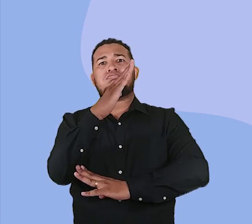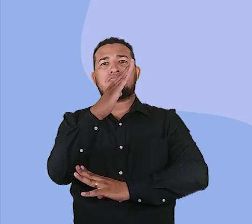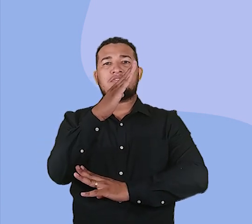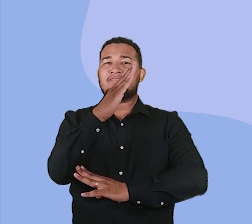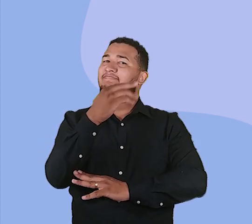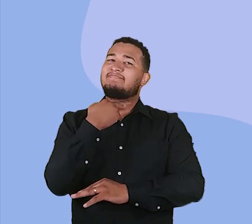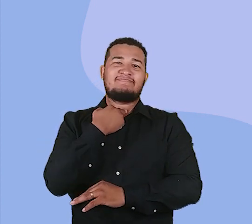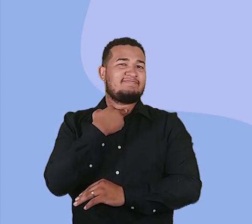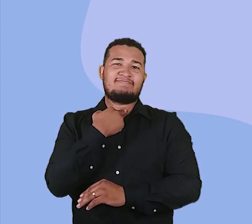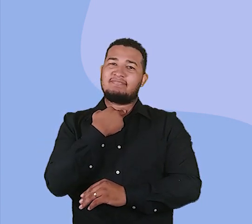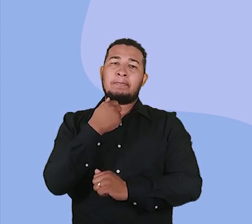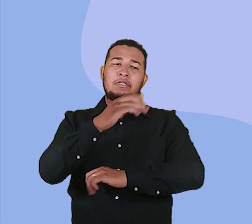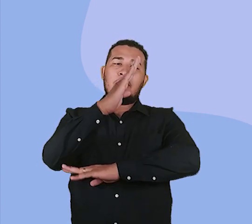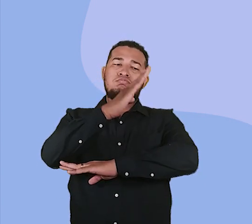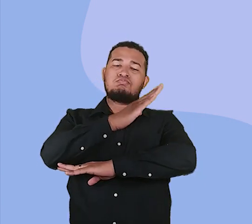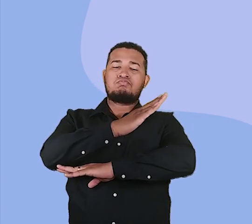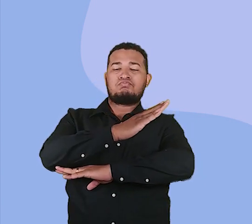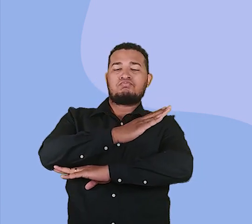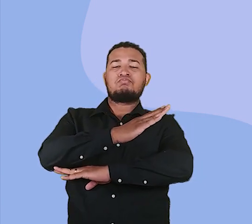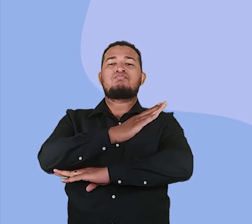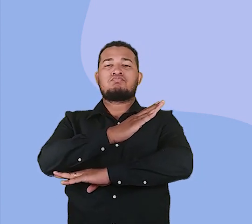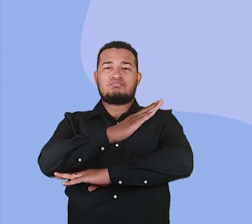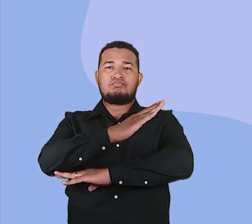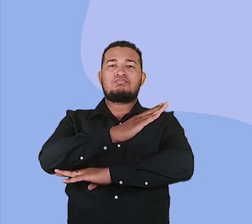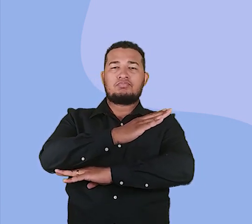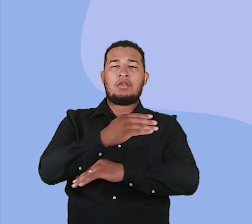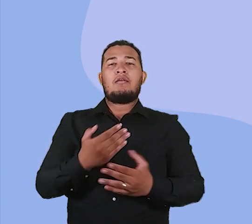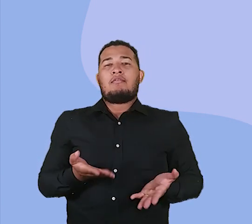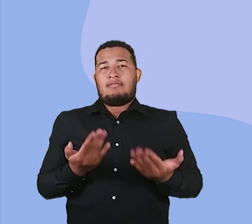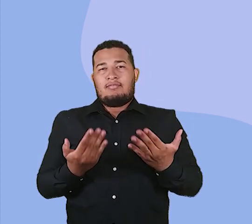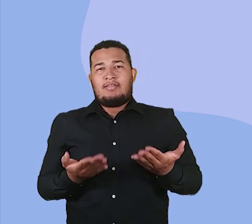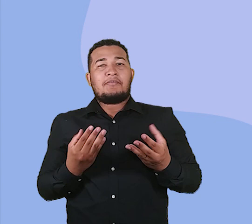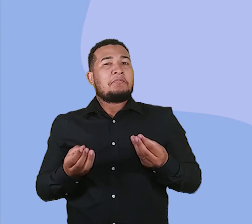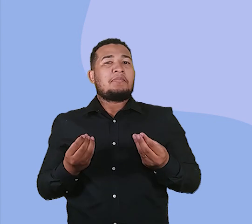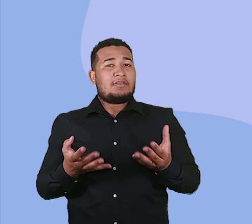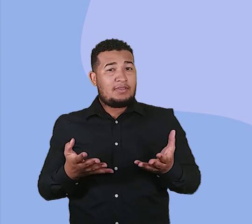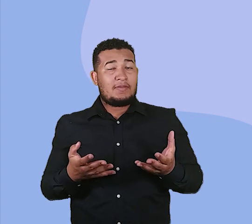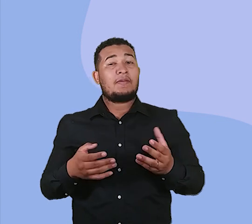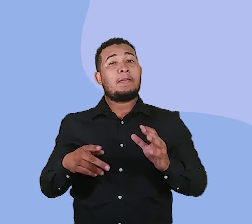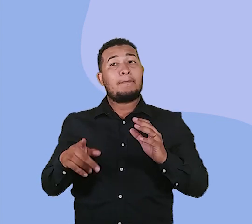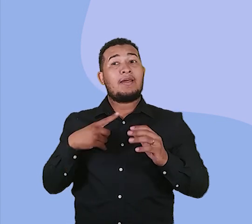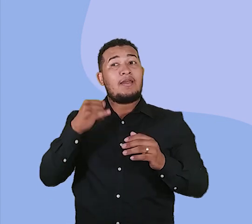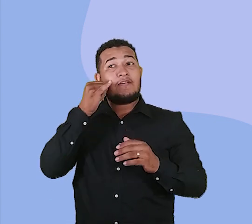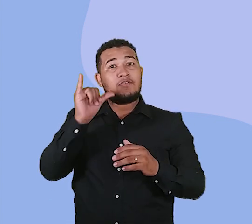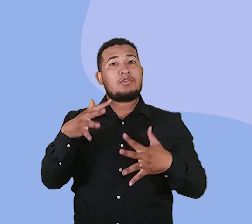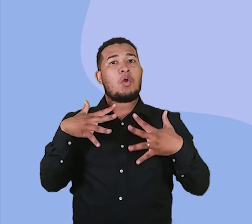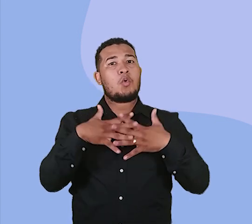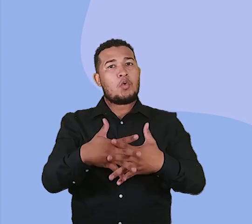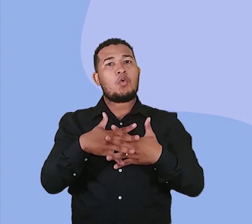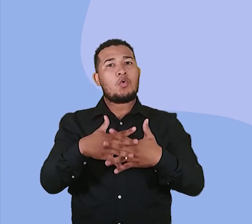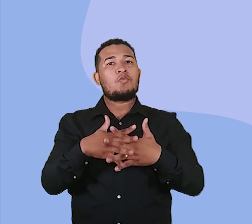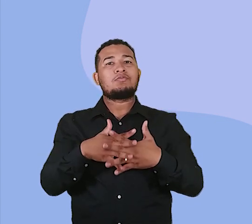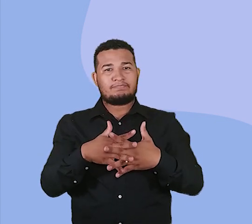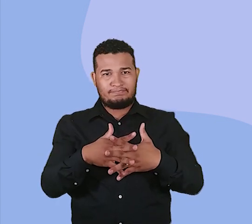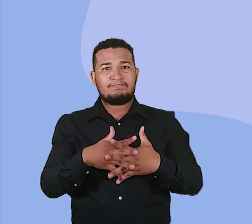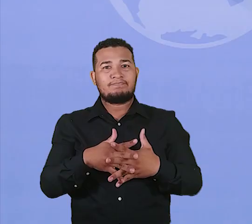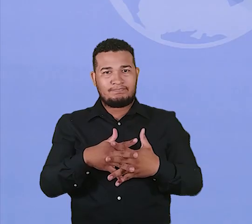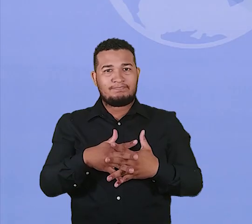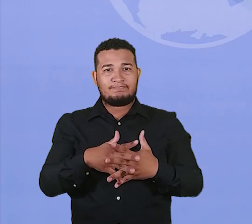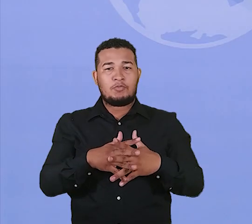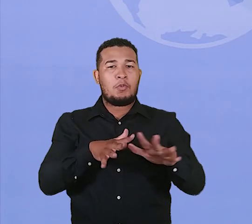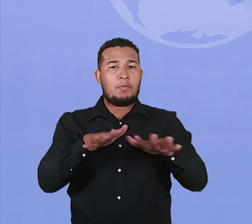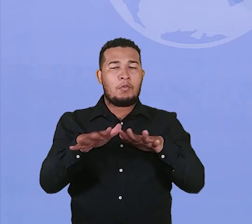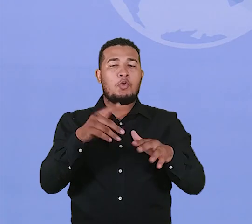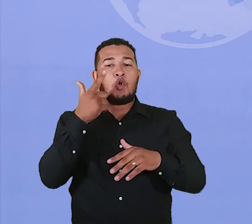muito grande então aqui inclinação tem que ser leve né para não ter uma dificuldade ele na locomoção